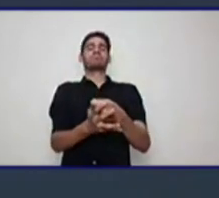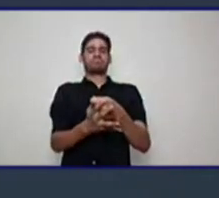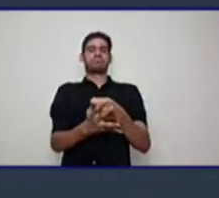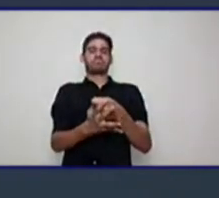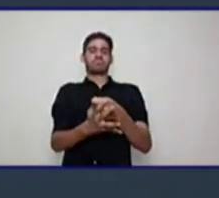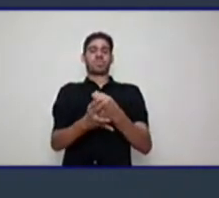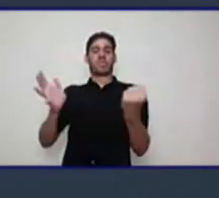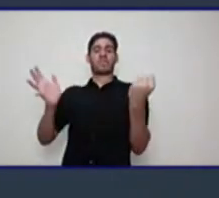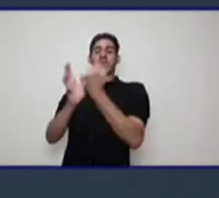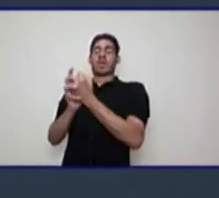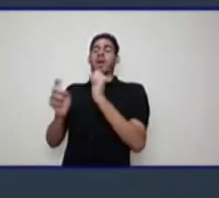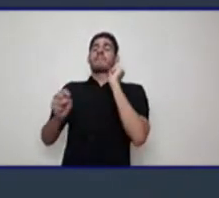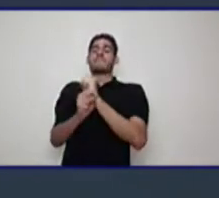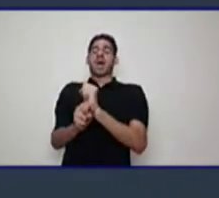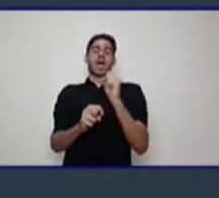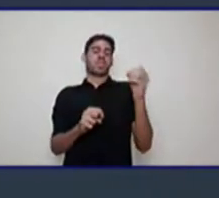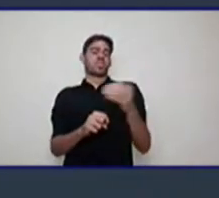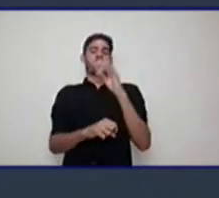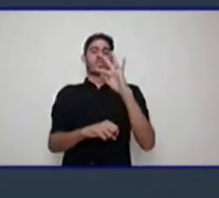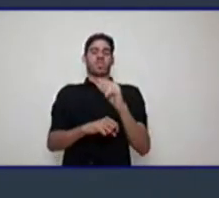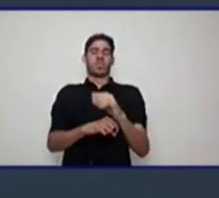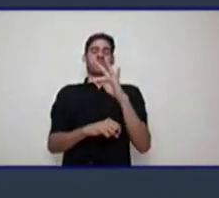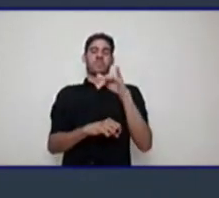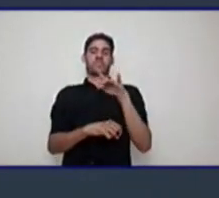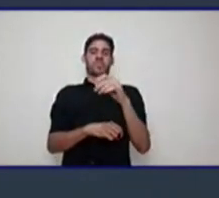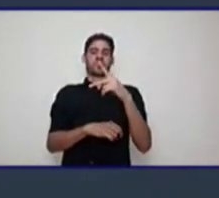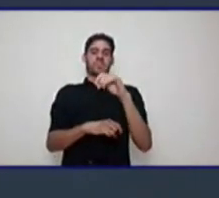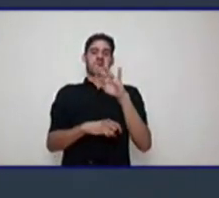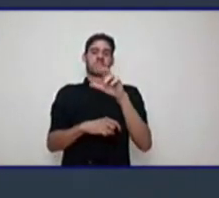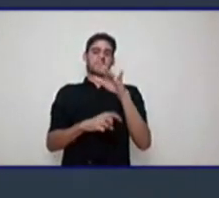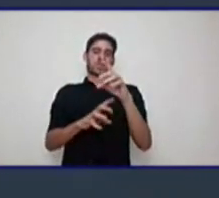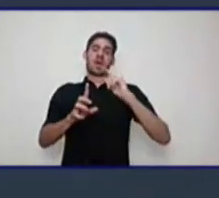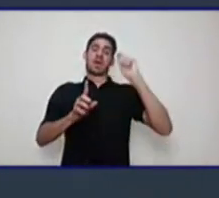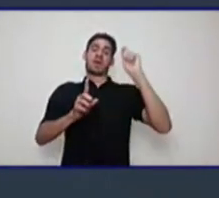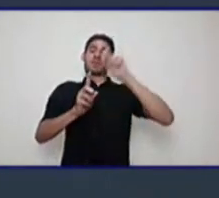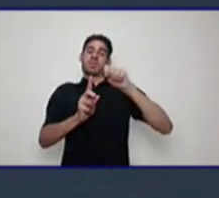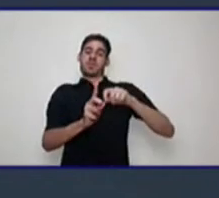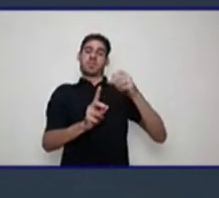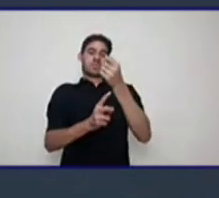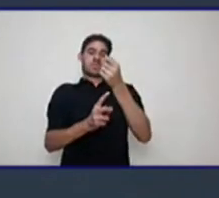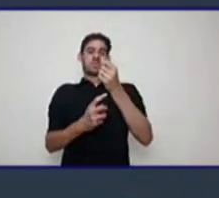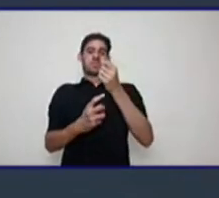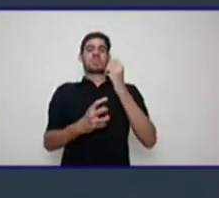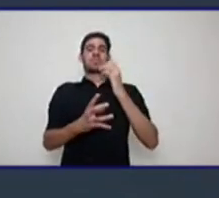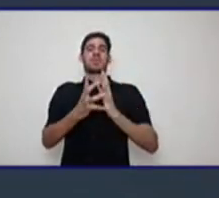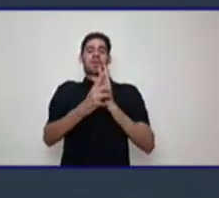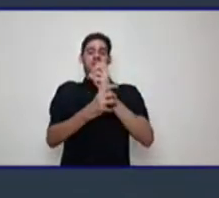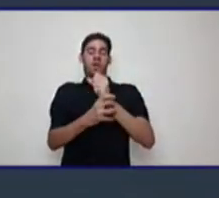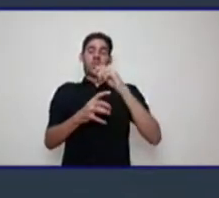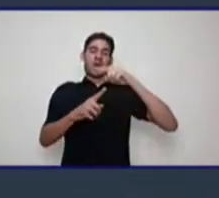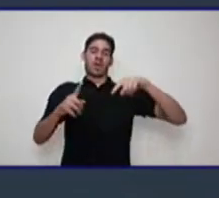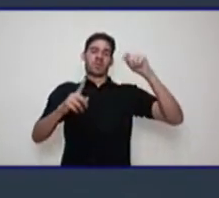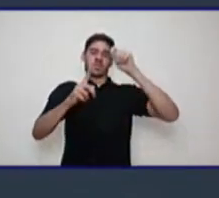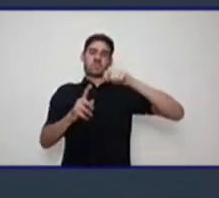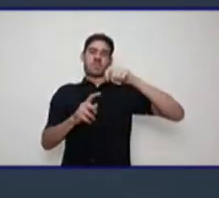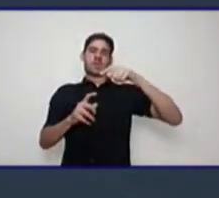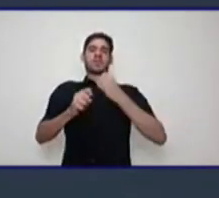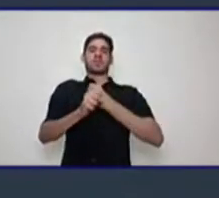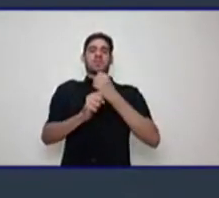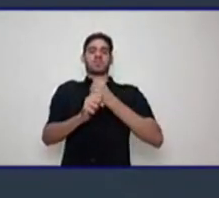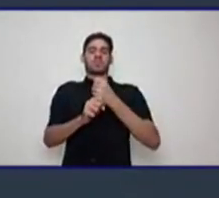fixando a suspensão de novas cotas do fundo partidário em 6 meses. Calculadas com base na média mensal dos repasses no ano de